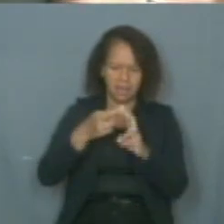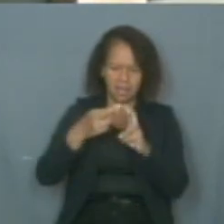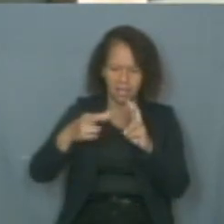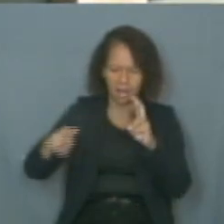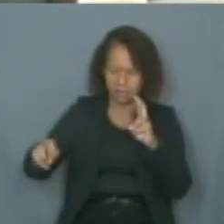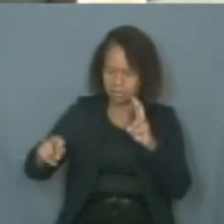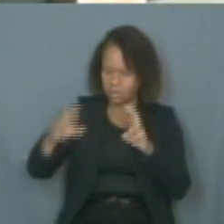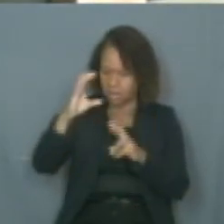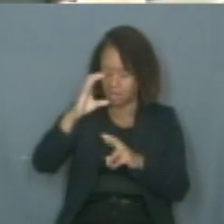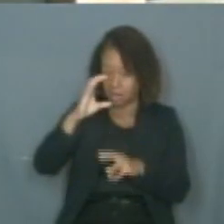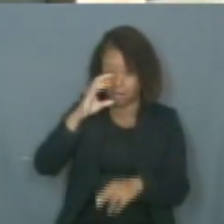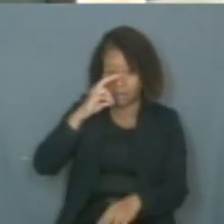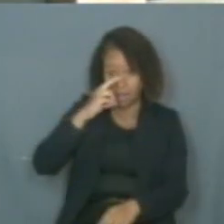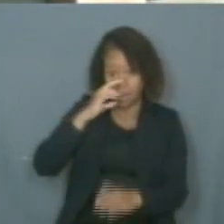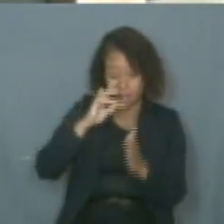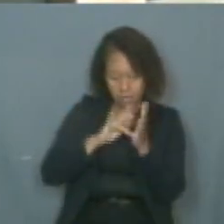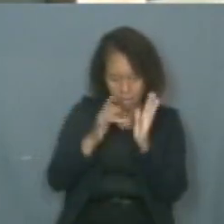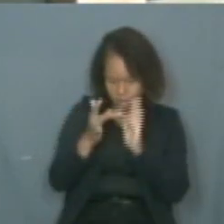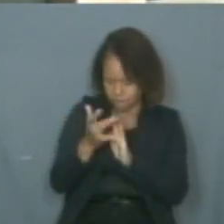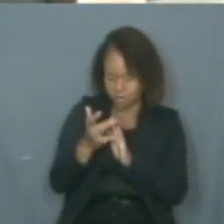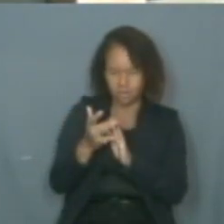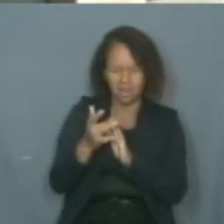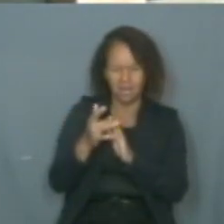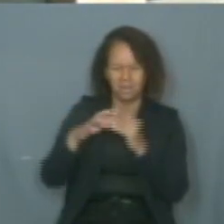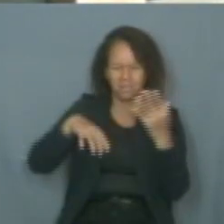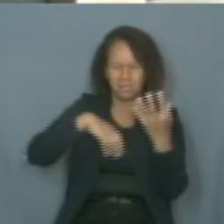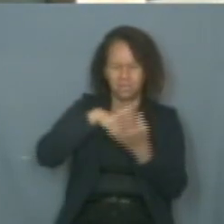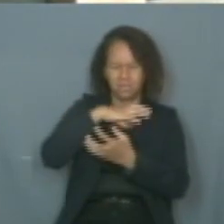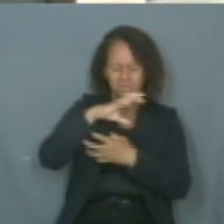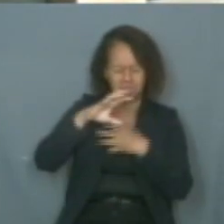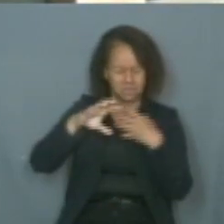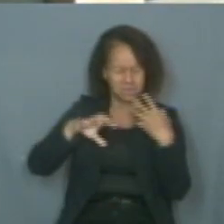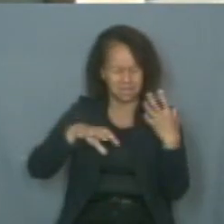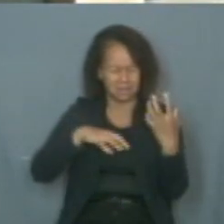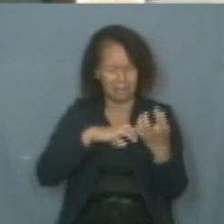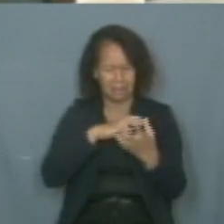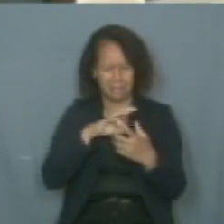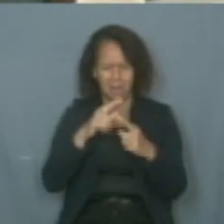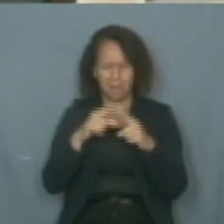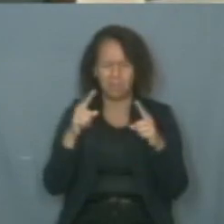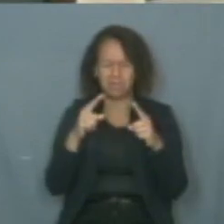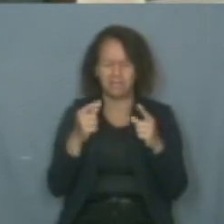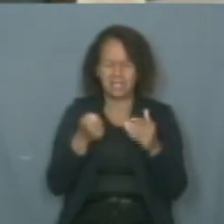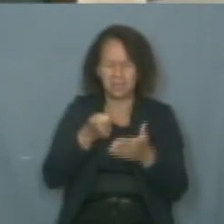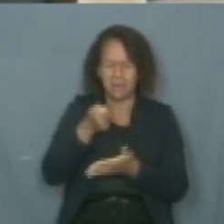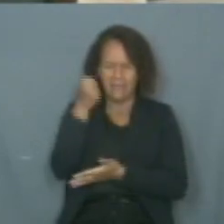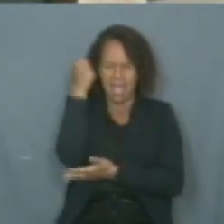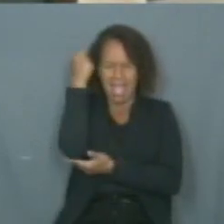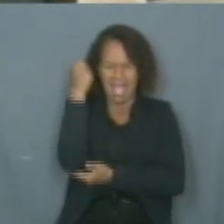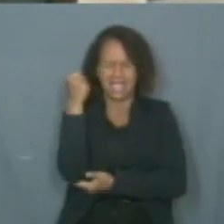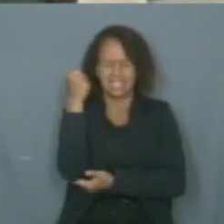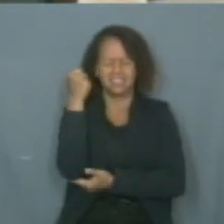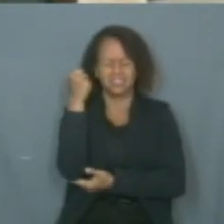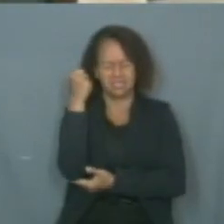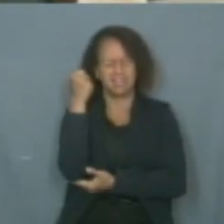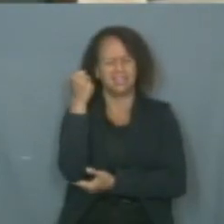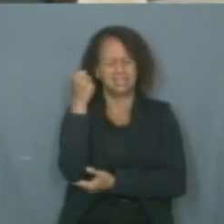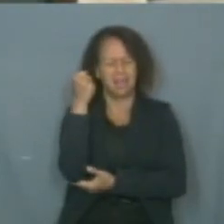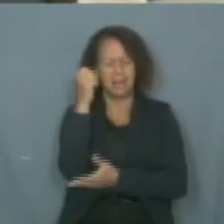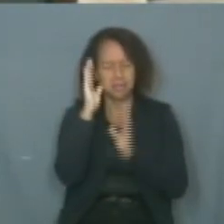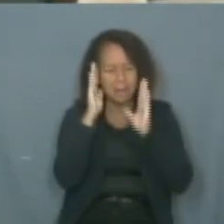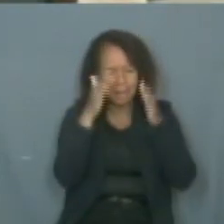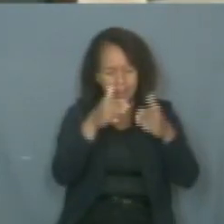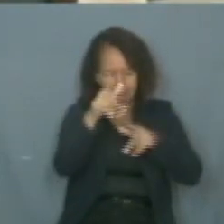religião cristã, a coisa entra numa discussão. É como se houvesse uma resistência aos